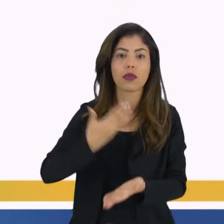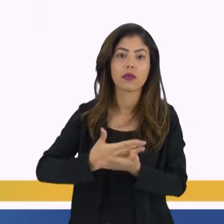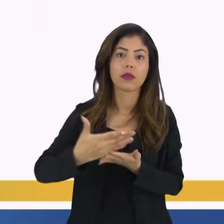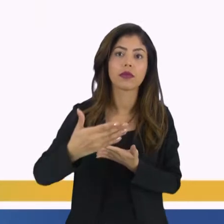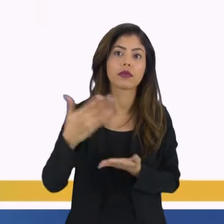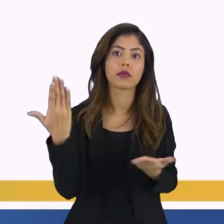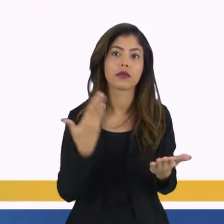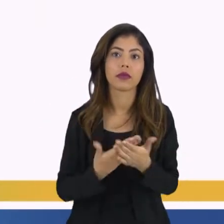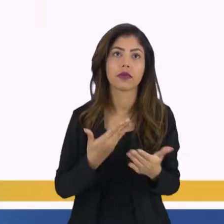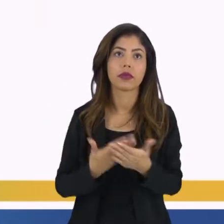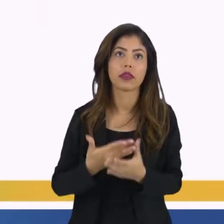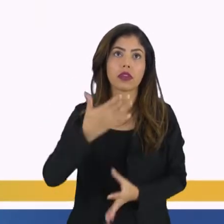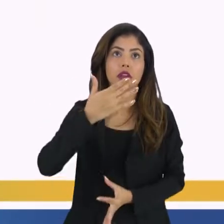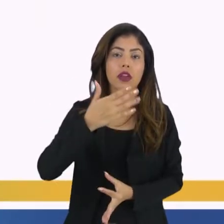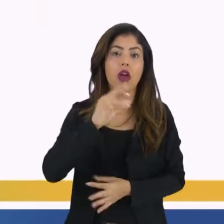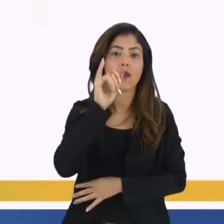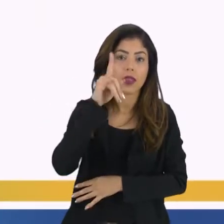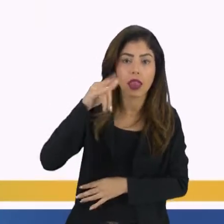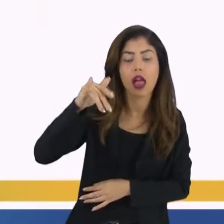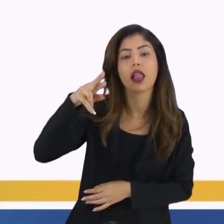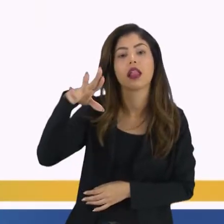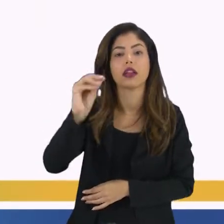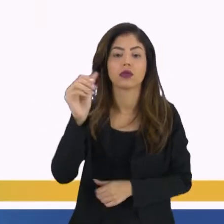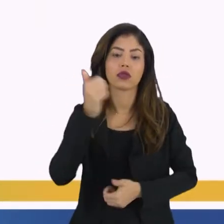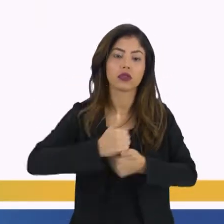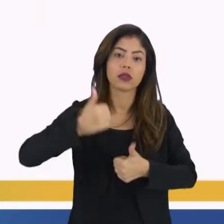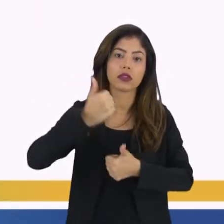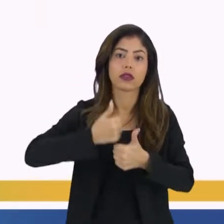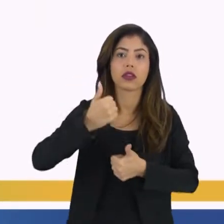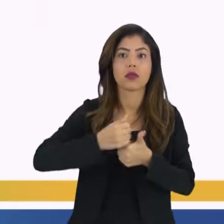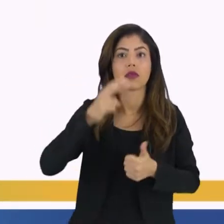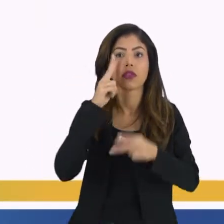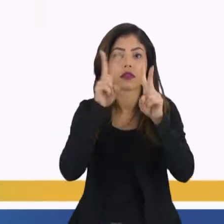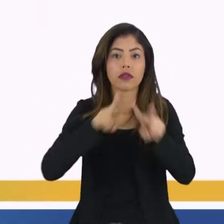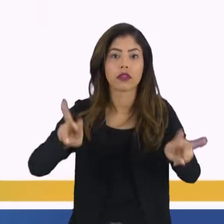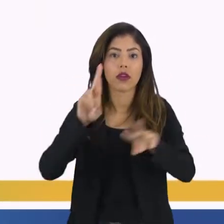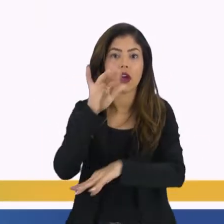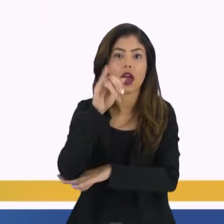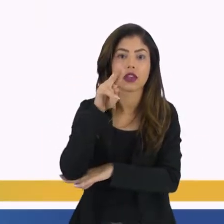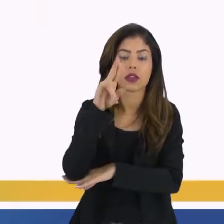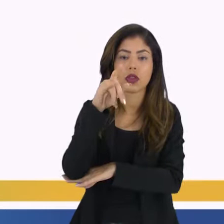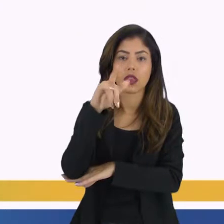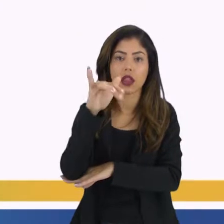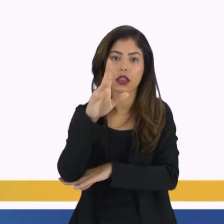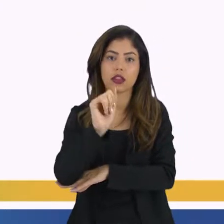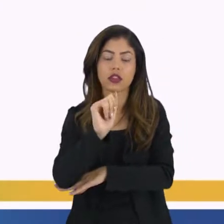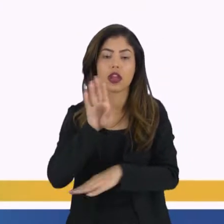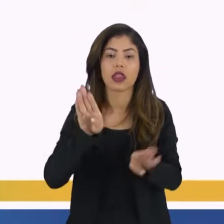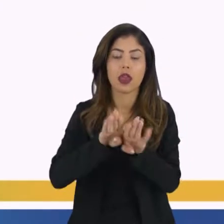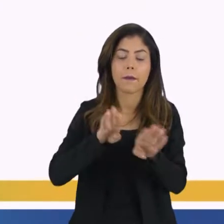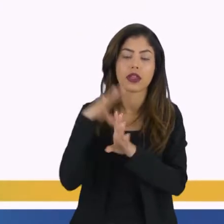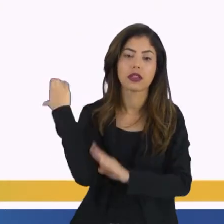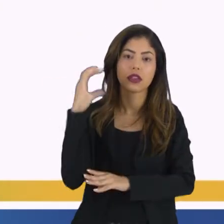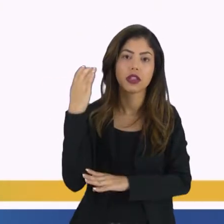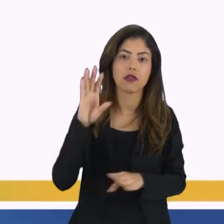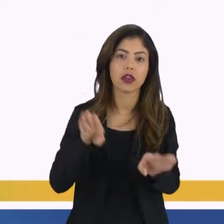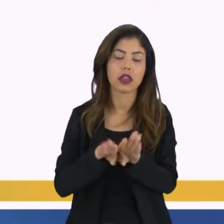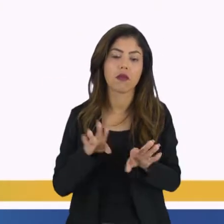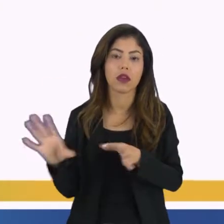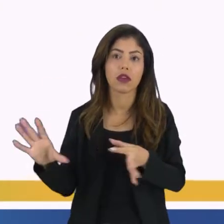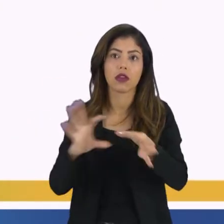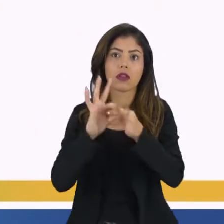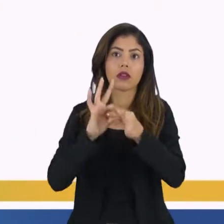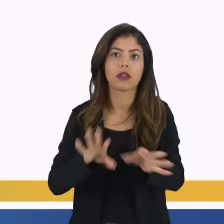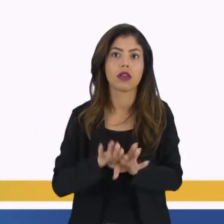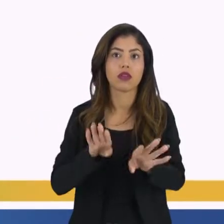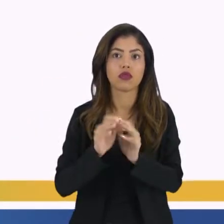aula, gente, o idealismo dos românticos foi substituído por uma visão racionalista e científica, que culminou no realismo e naturalismo. Então nós